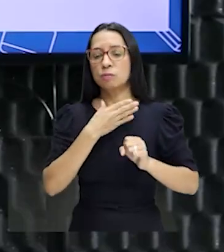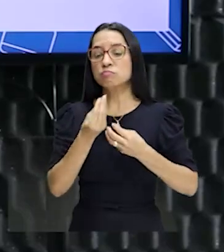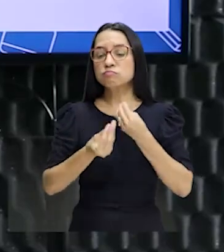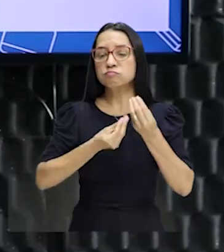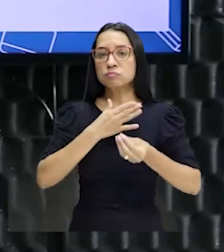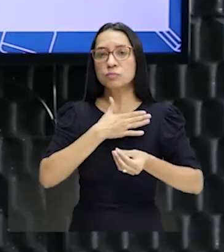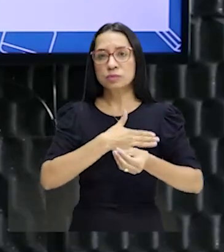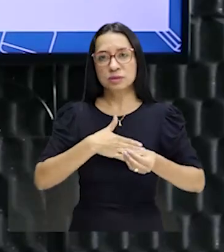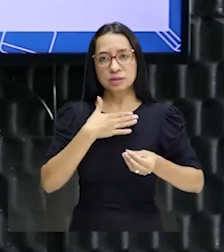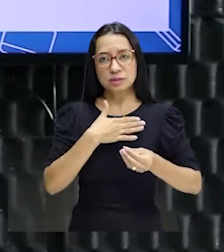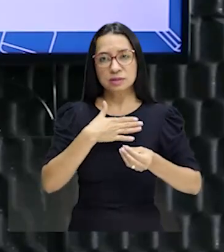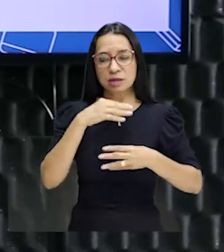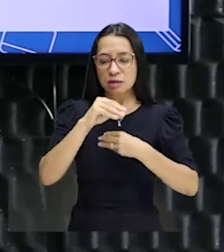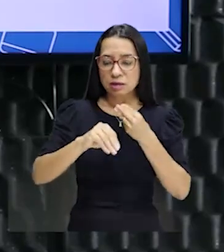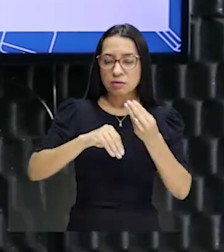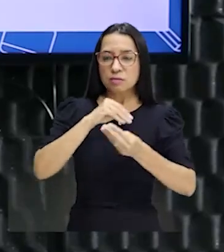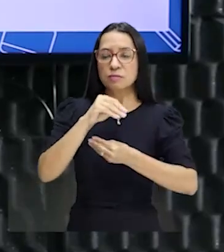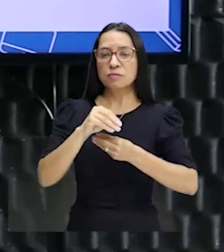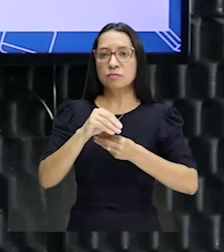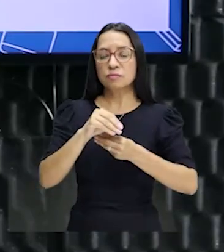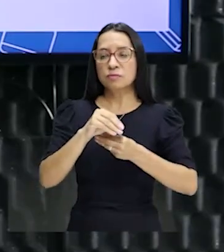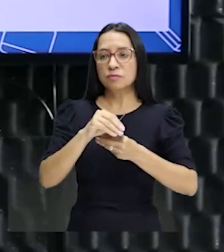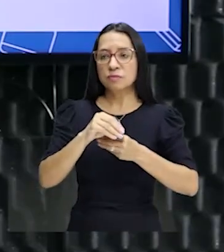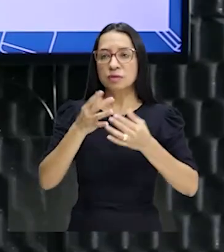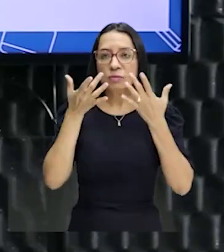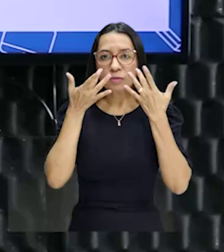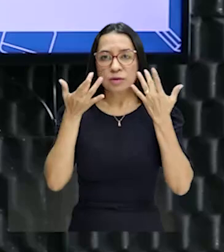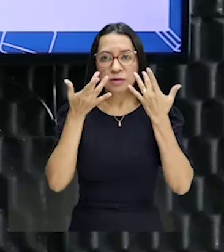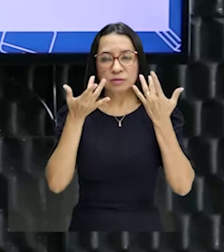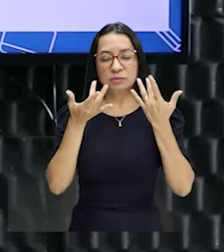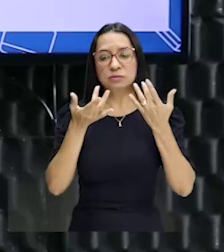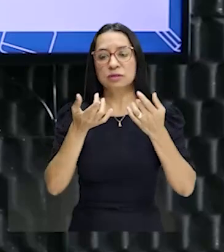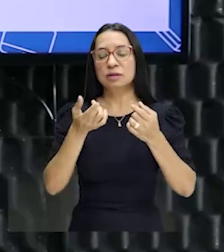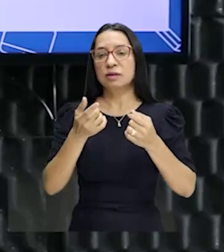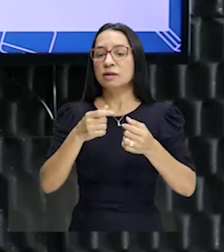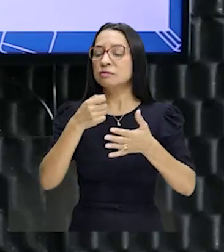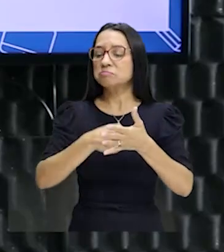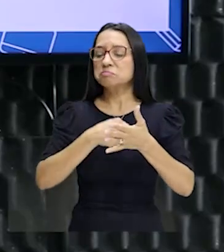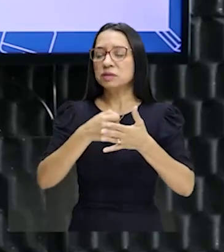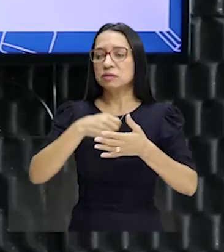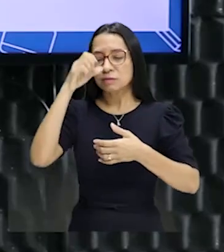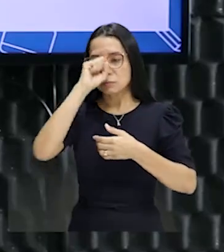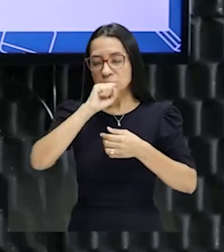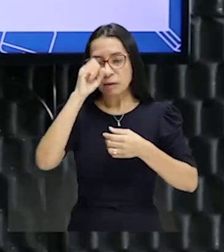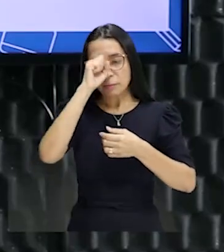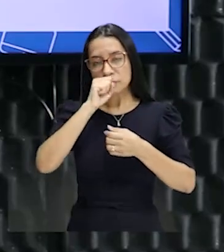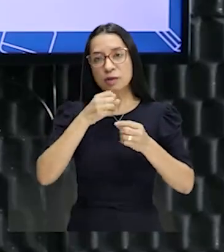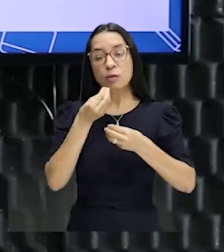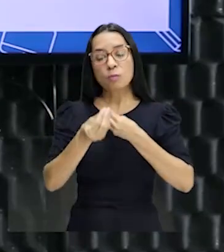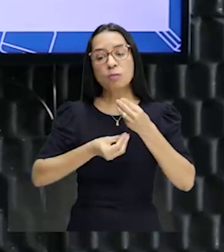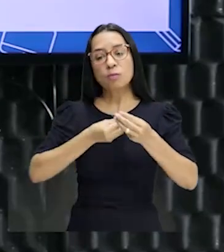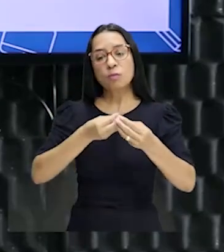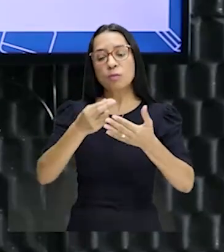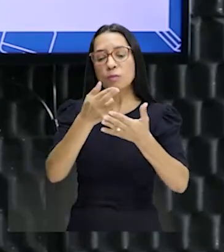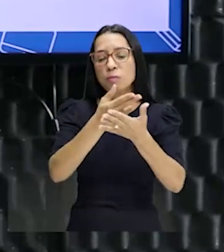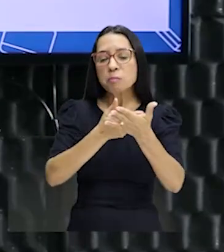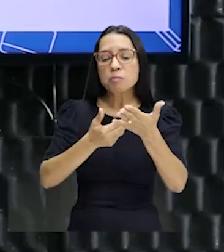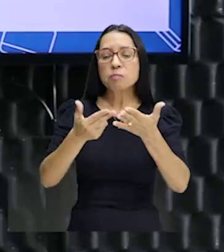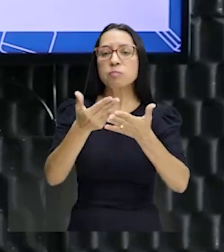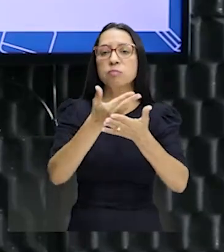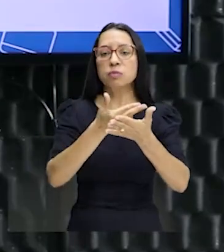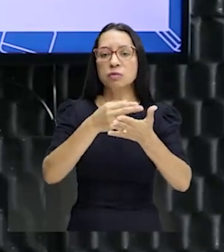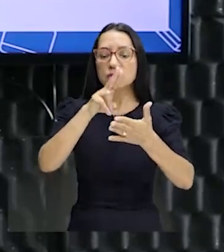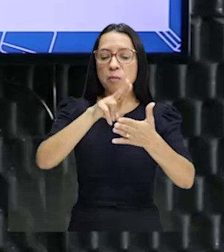com a arte, tentar aprender como é que pinta um quadro, quais são as técnicas que são ali